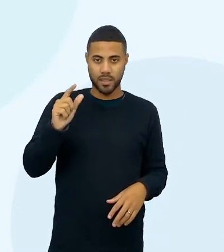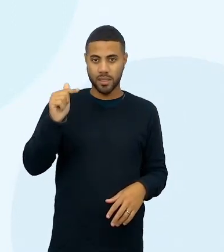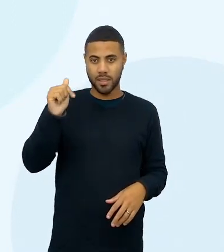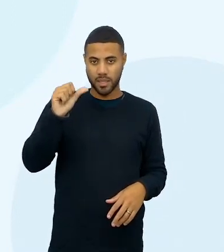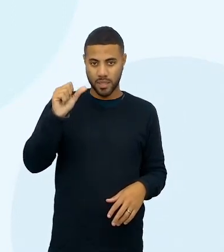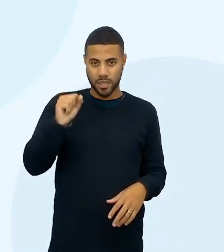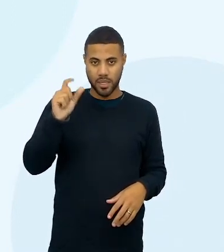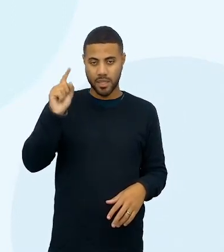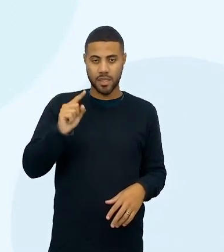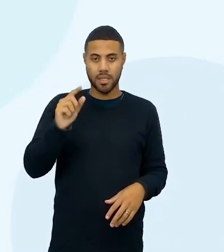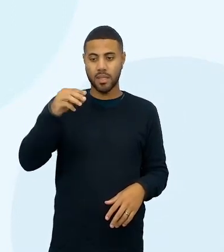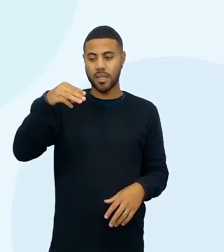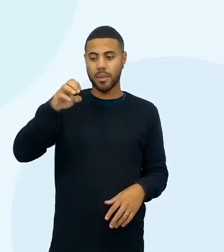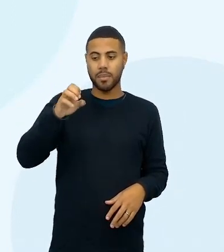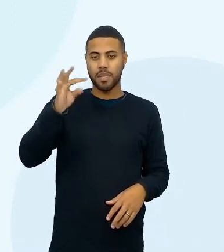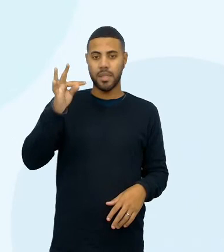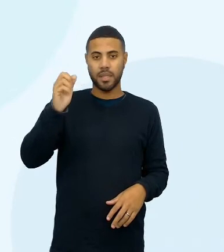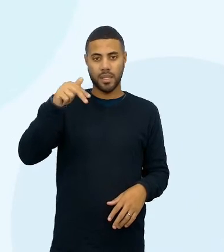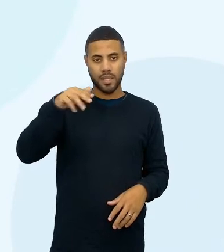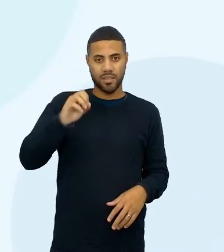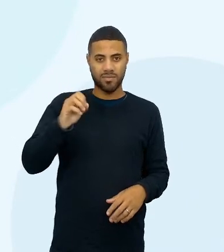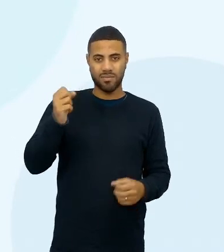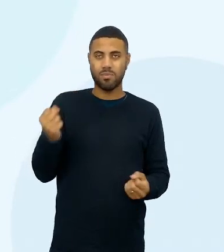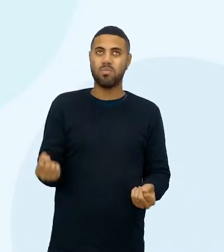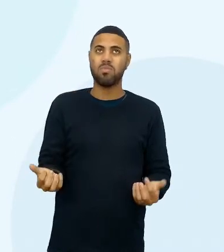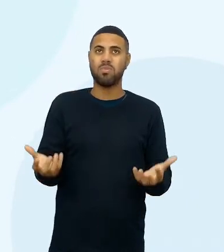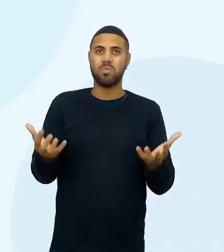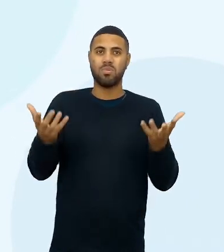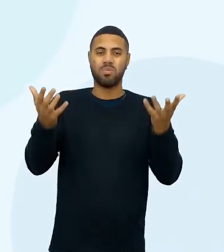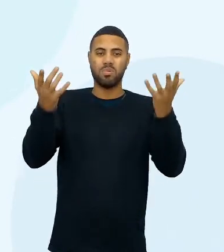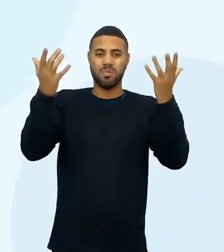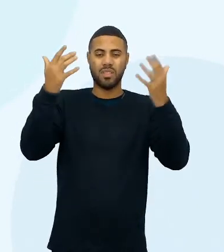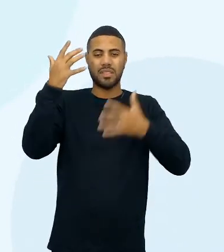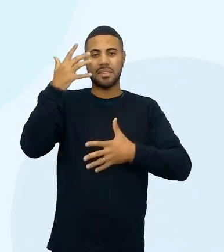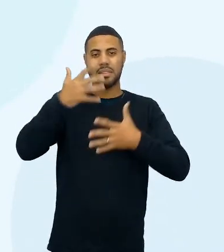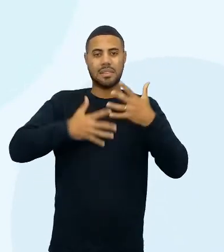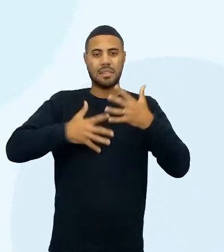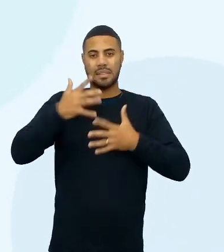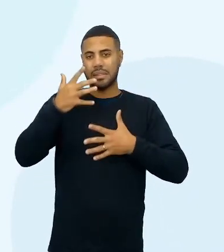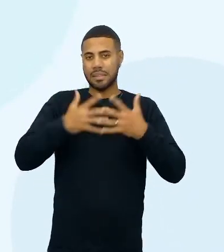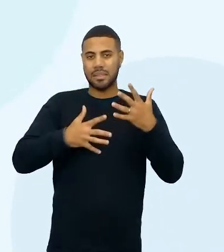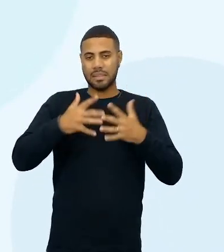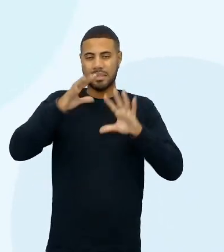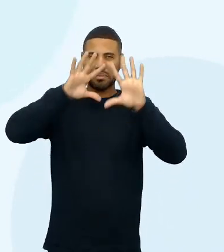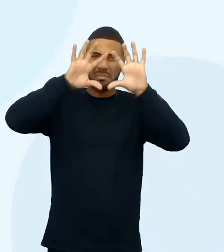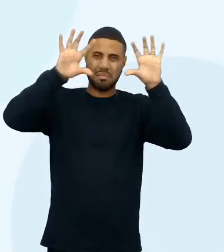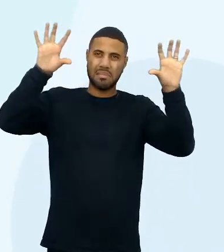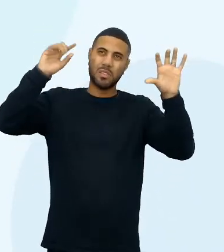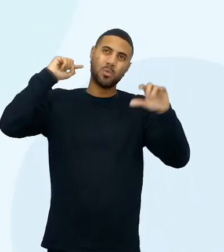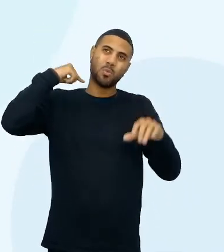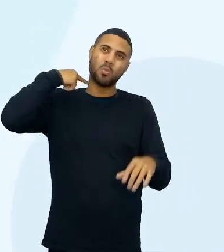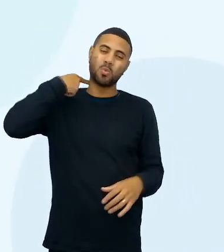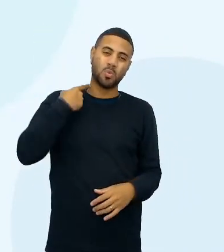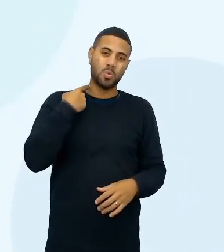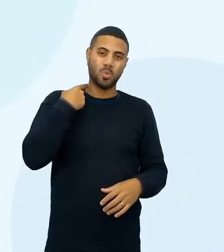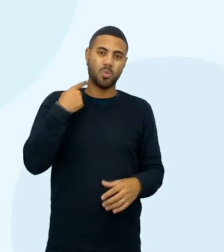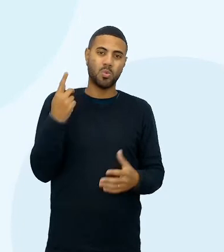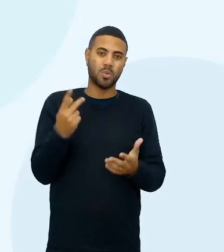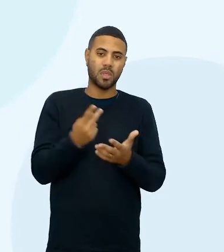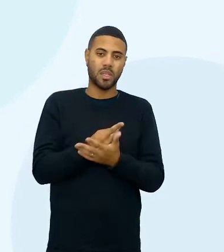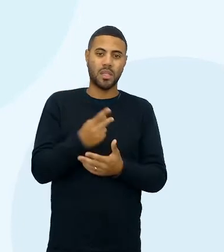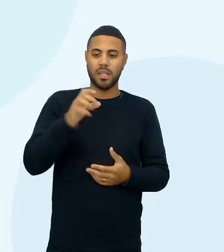esse gás metano na atmosfera, que é altamente poluente e responsável aí, um dos responsáveis pelo